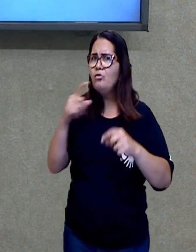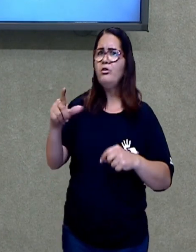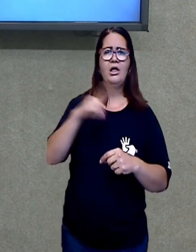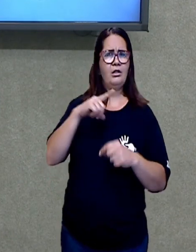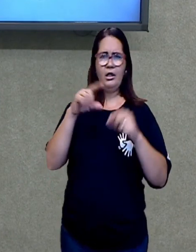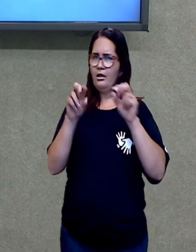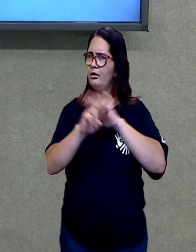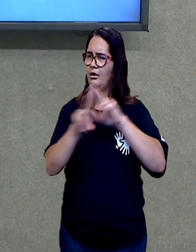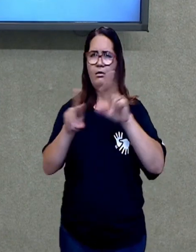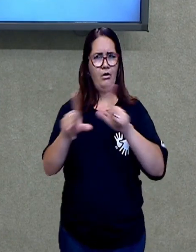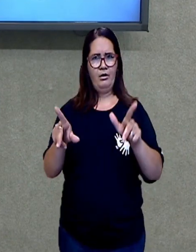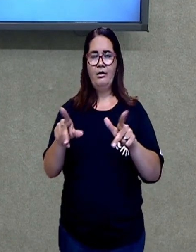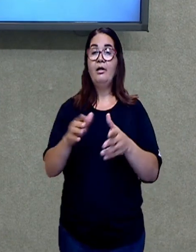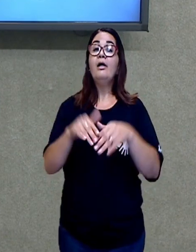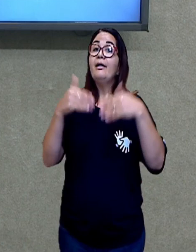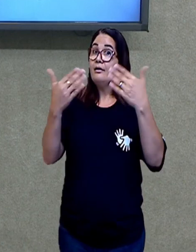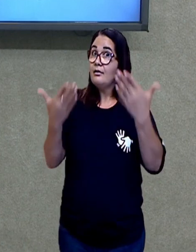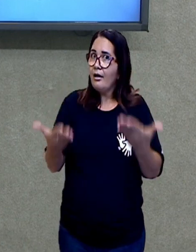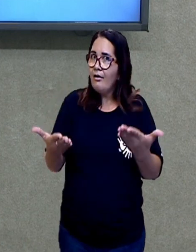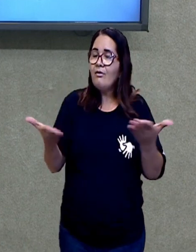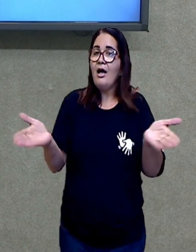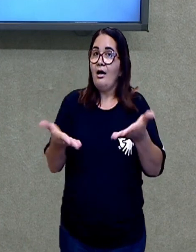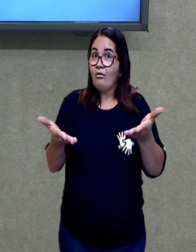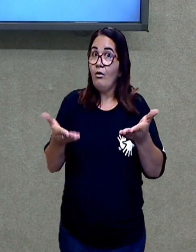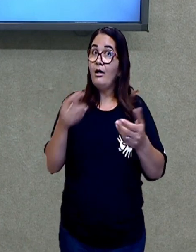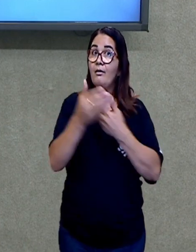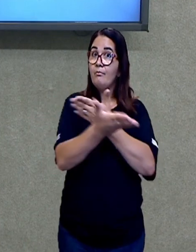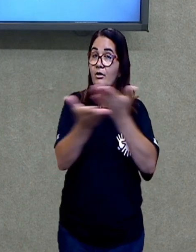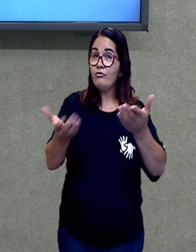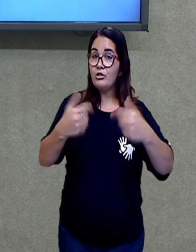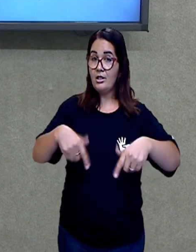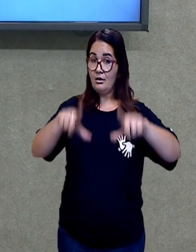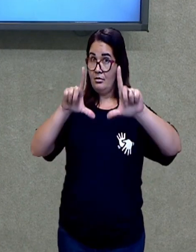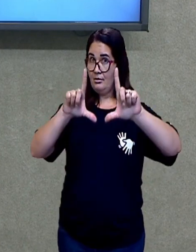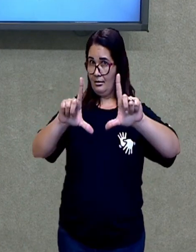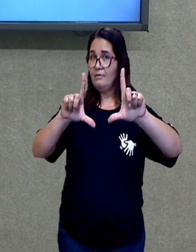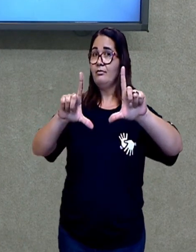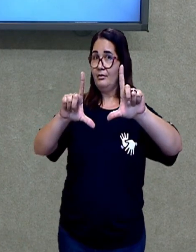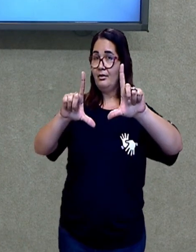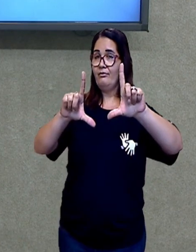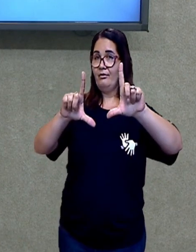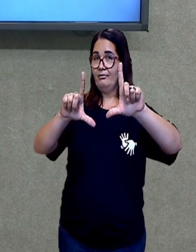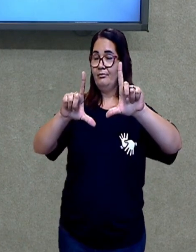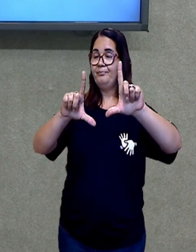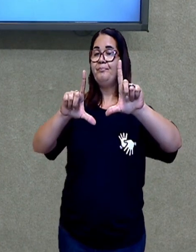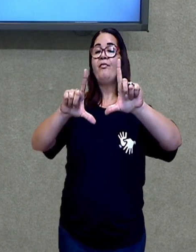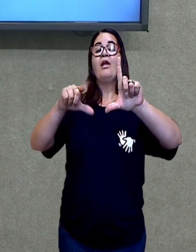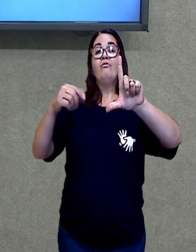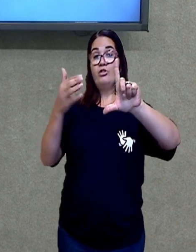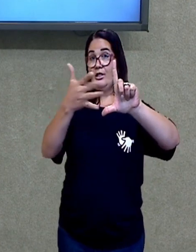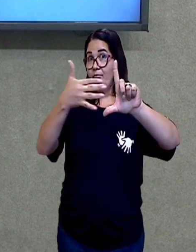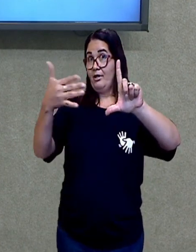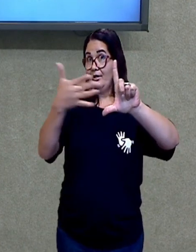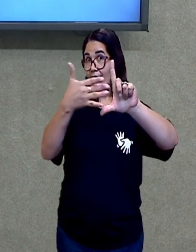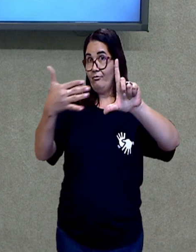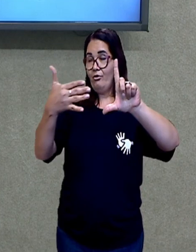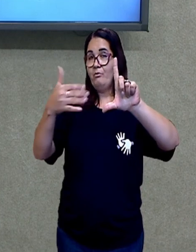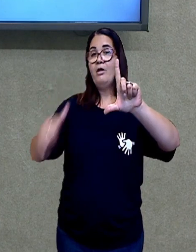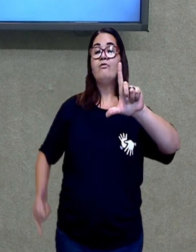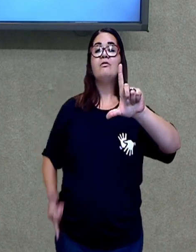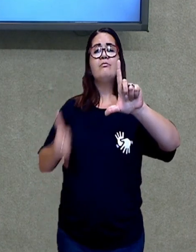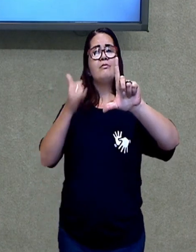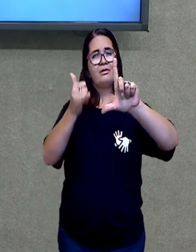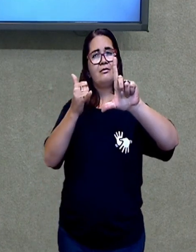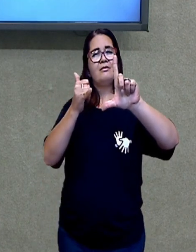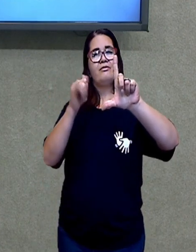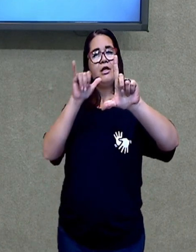elas. E para acessar nossas atividades na plataforma SMED-GV, aponte a câmera do seu celular na imagem que